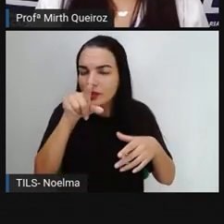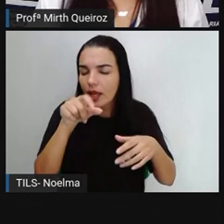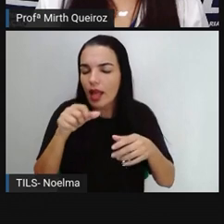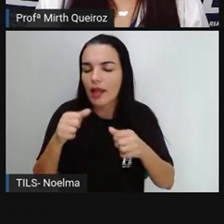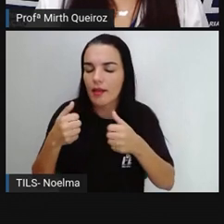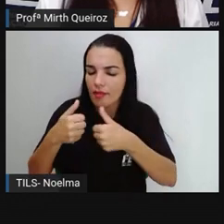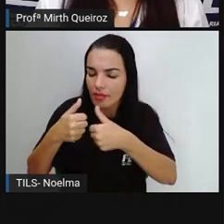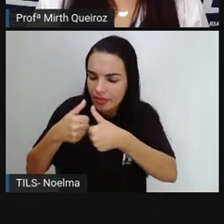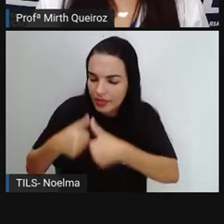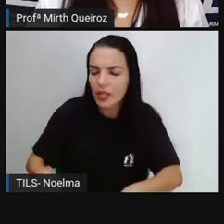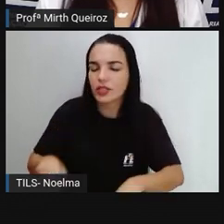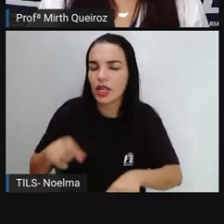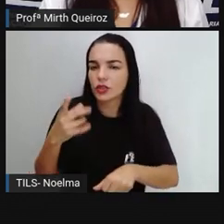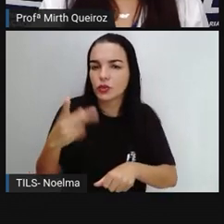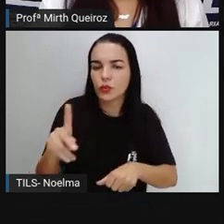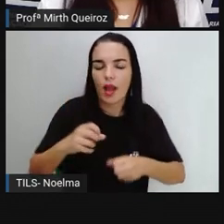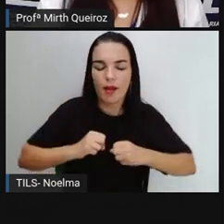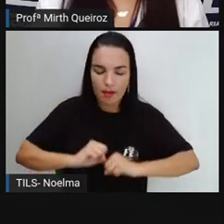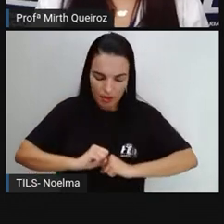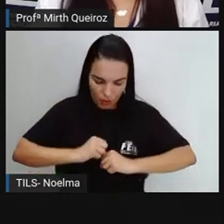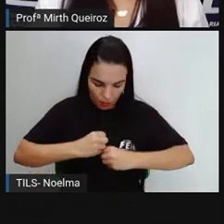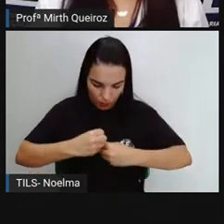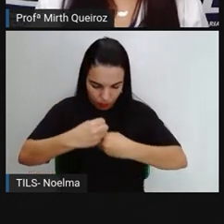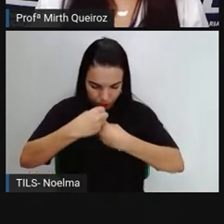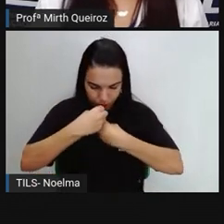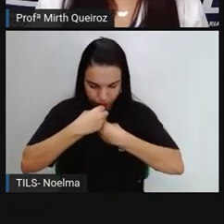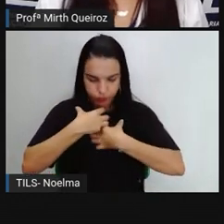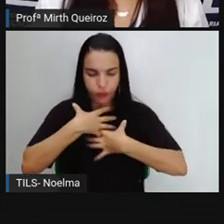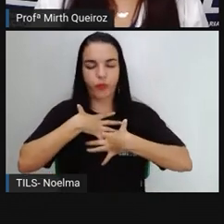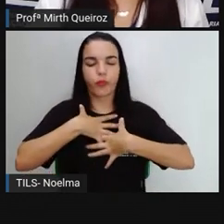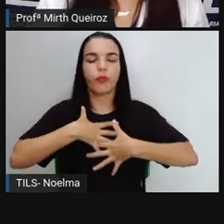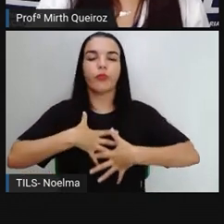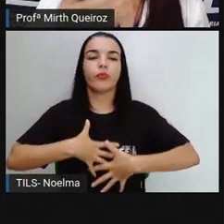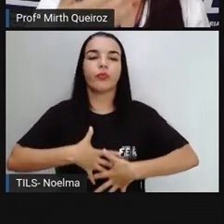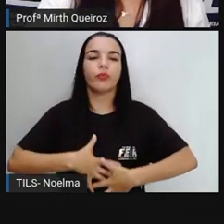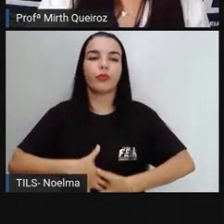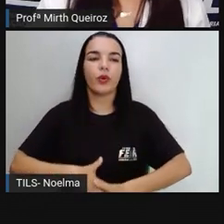a leitura invadir a sua vida, invadir o seu espaço para que vocês possam